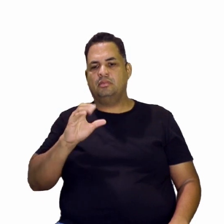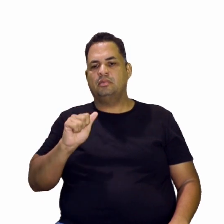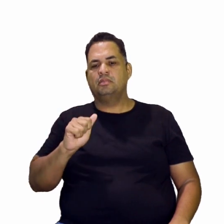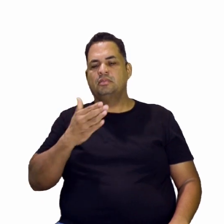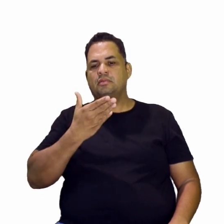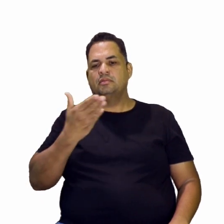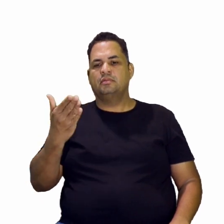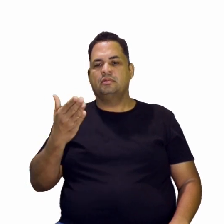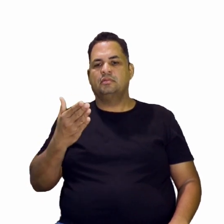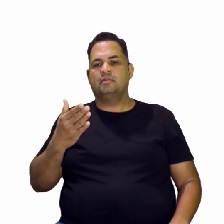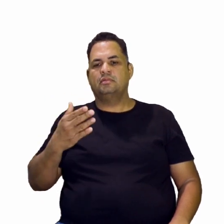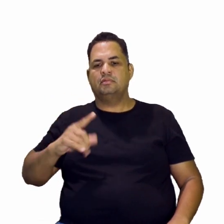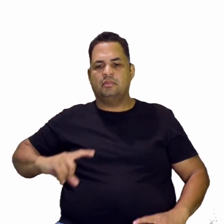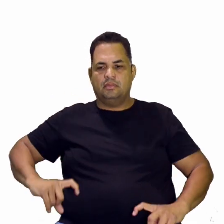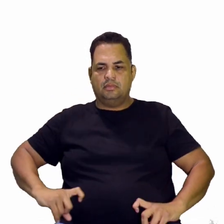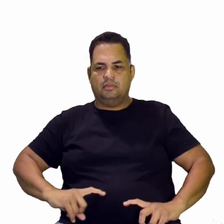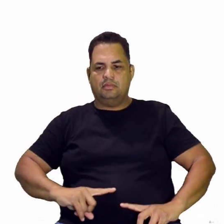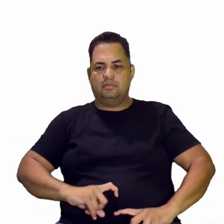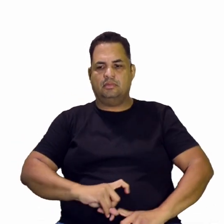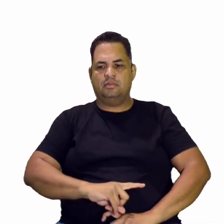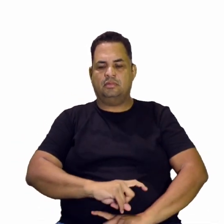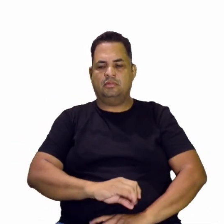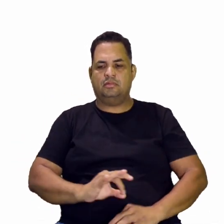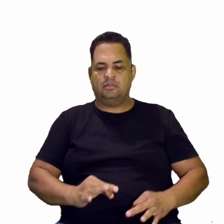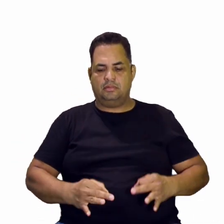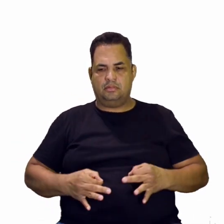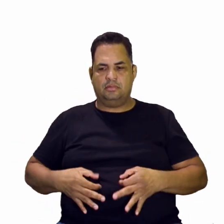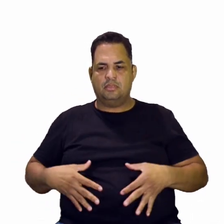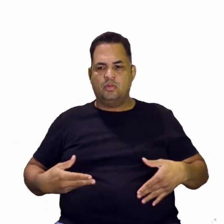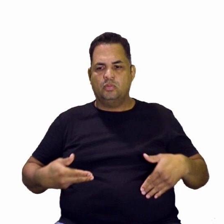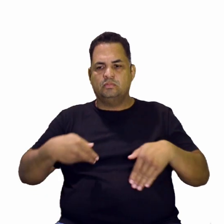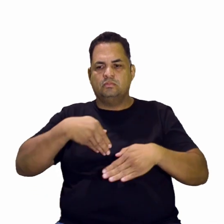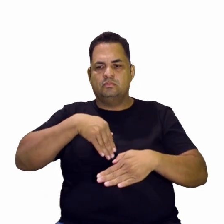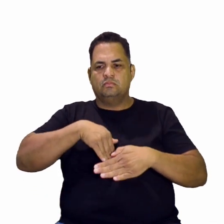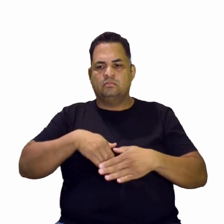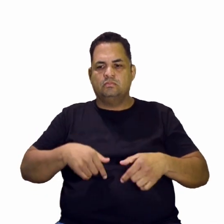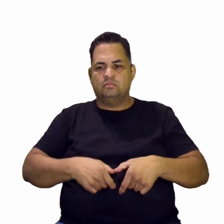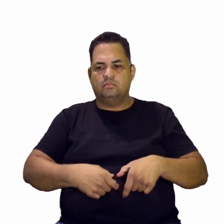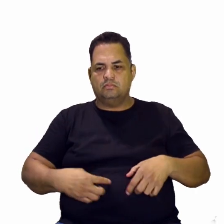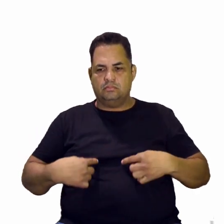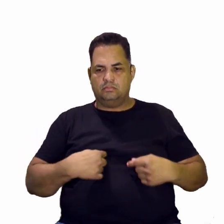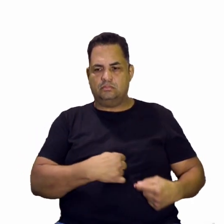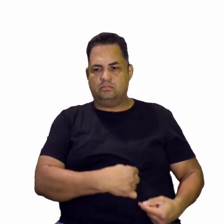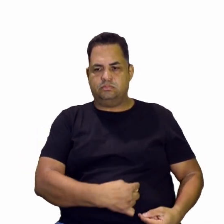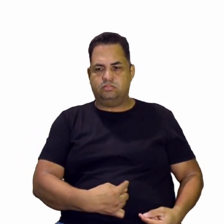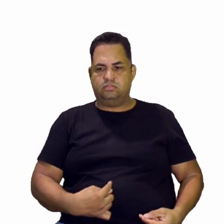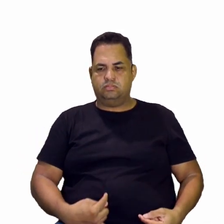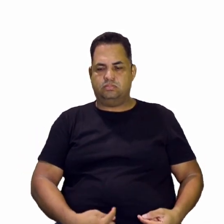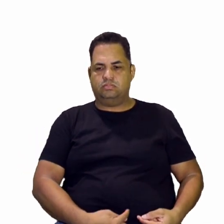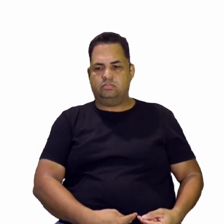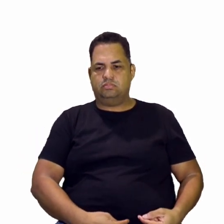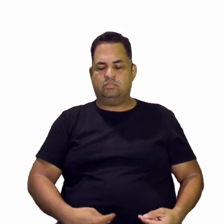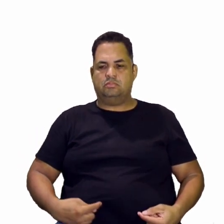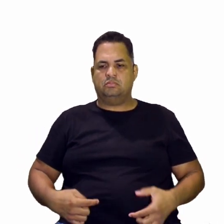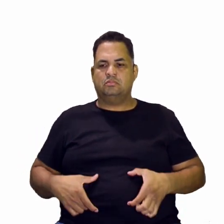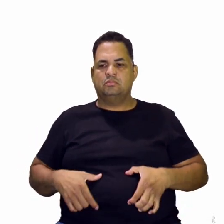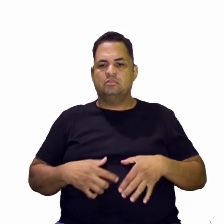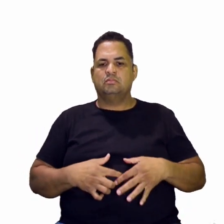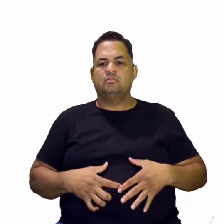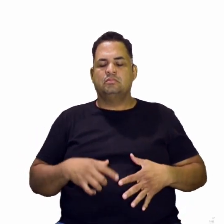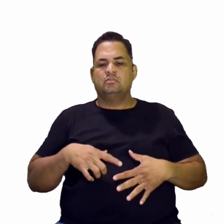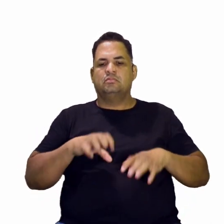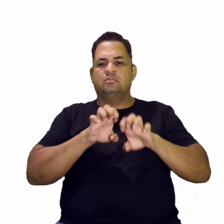E esse verme, ele se instala dentro do nosso aparelho intestinal. E aí elas têm